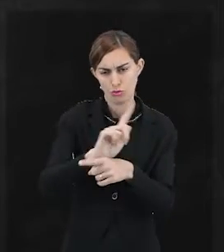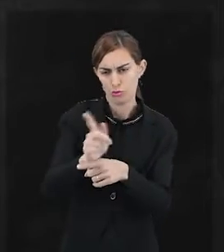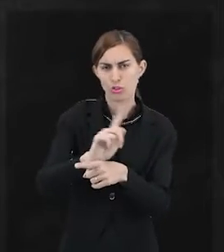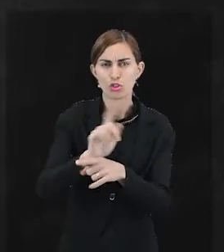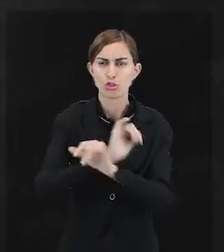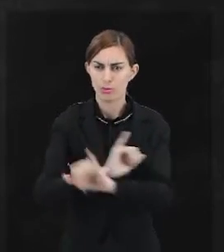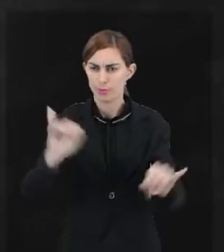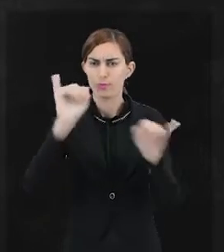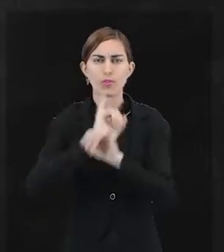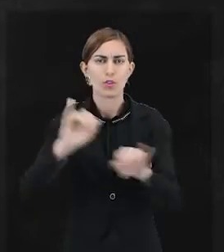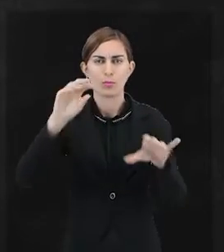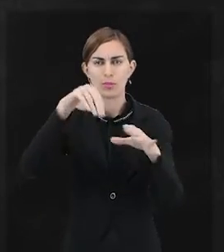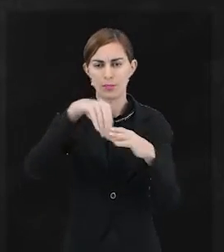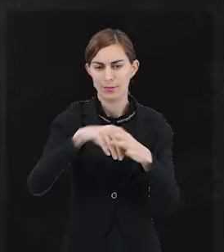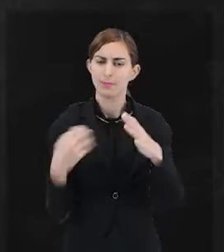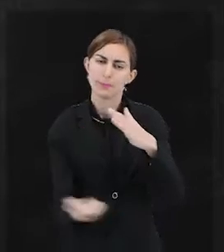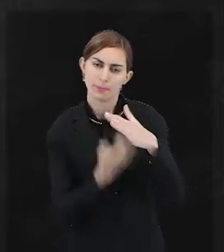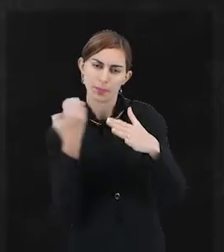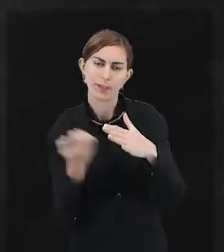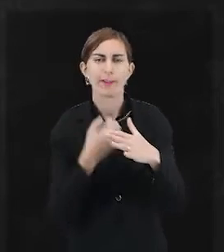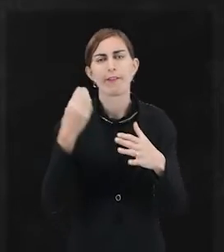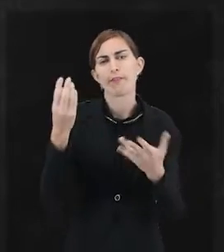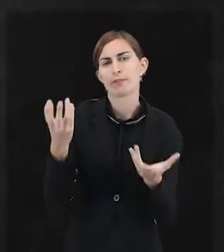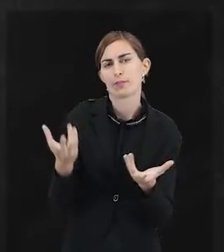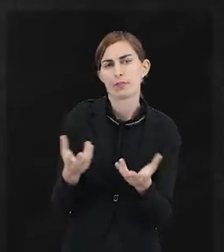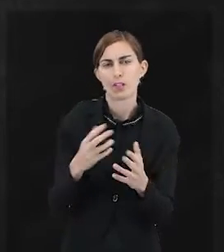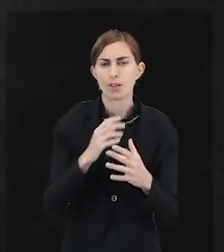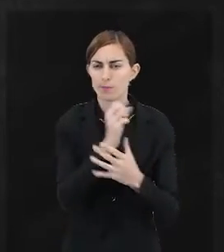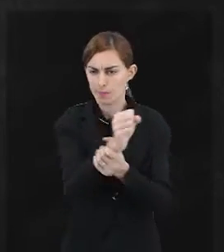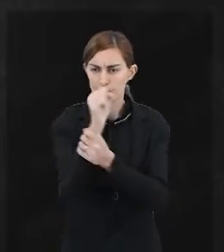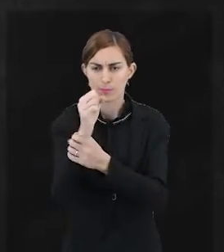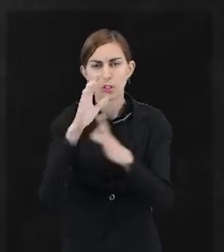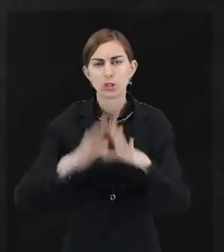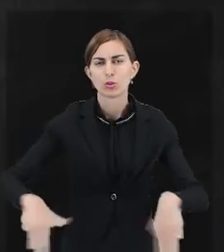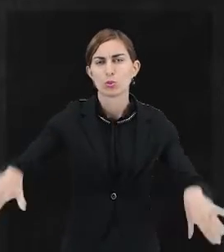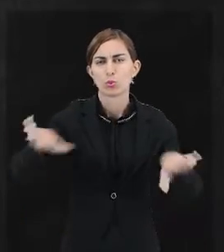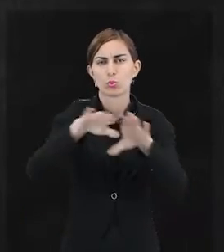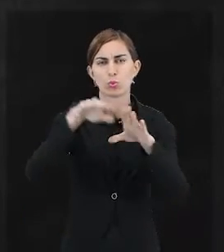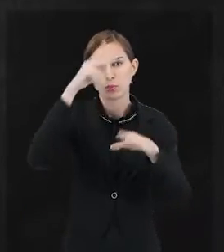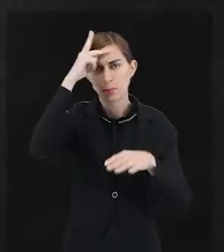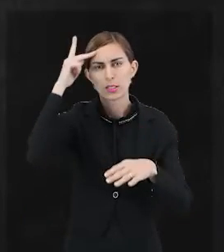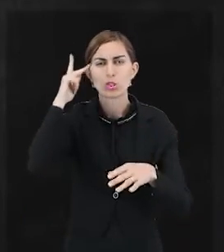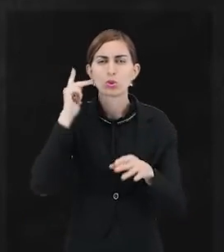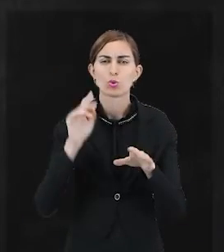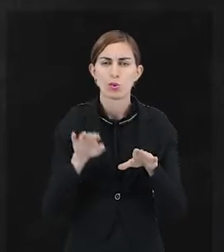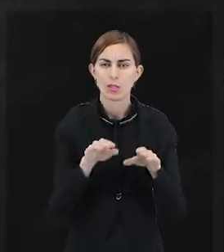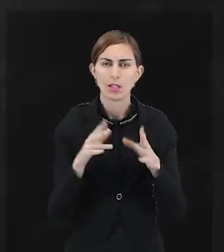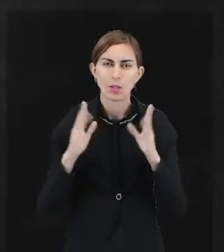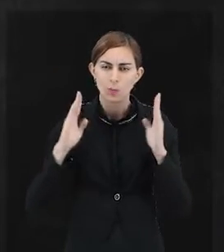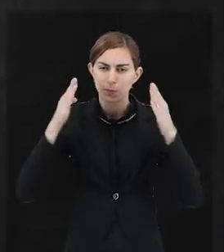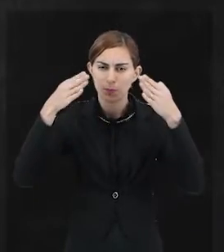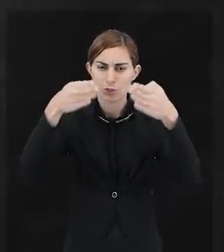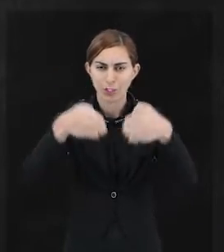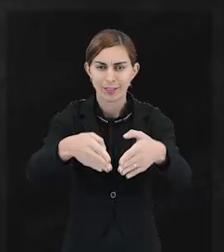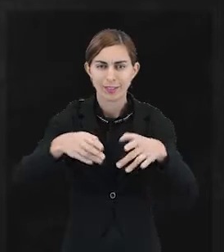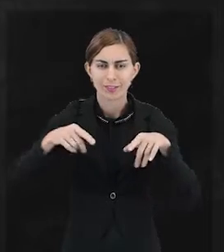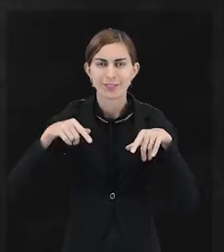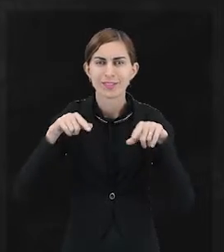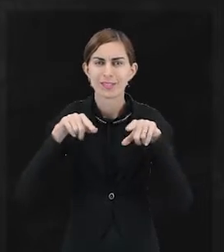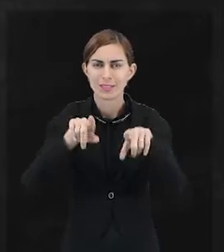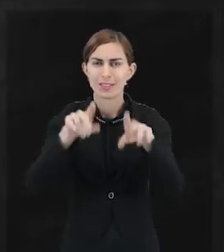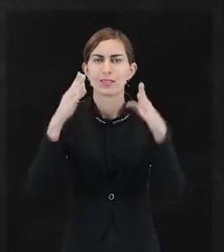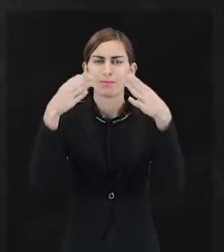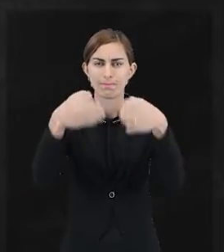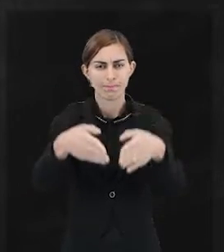gestores da informação dentro da empresa, garantindo que todas as pessoas caminhem sinergicamente para o mesmo objetivo,